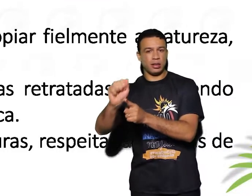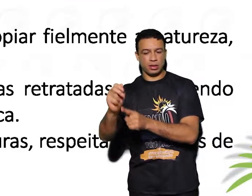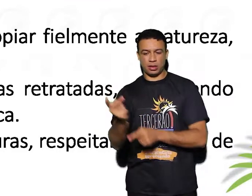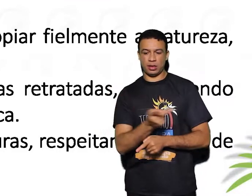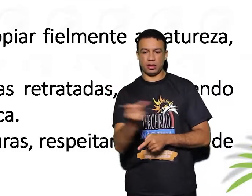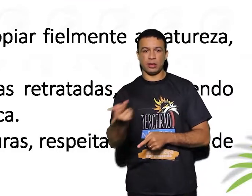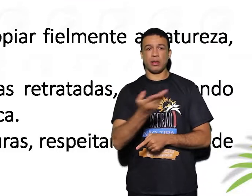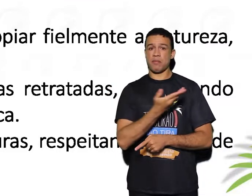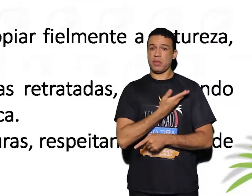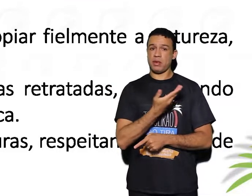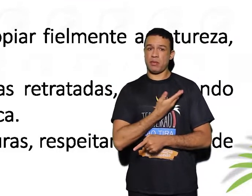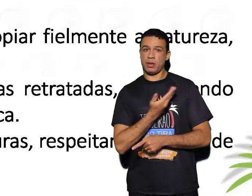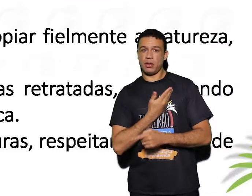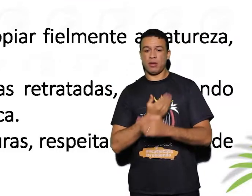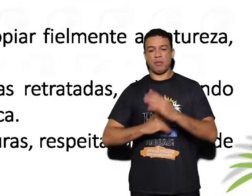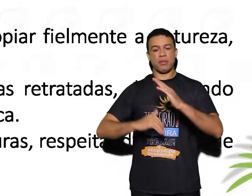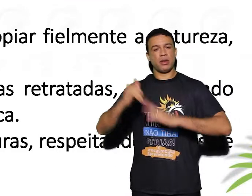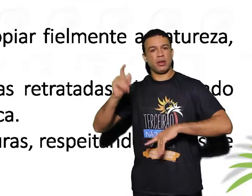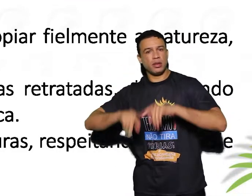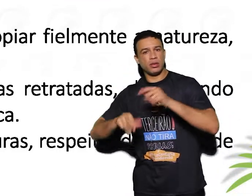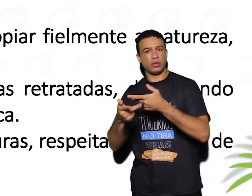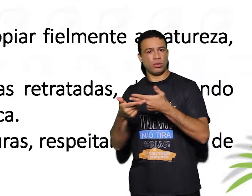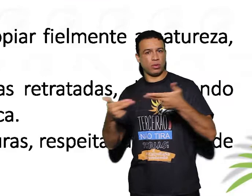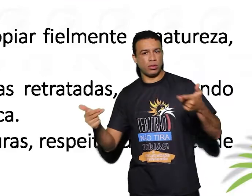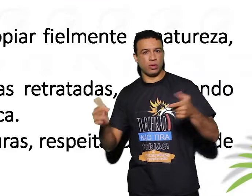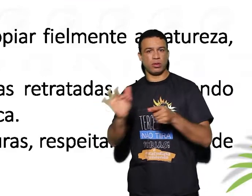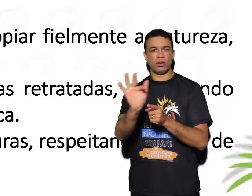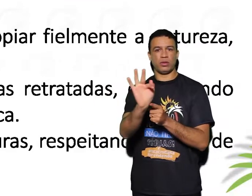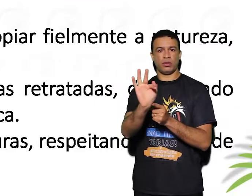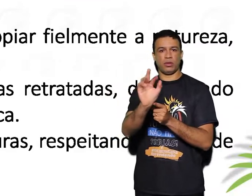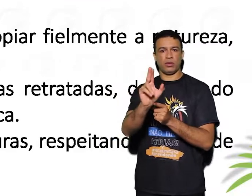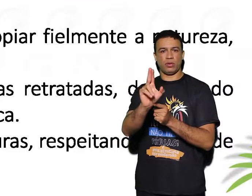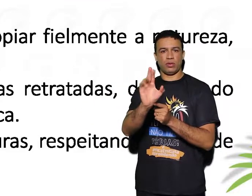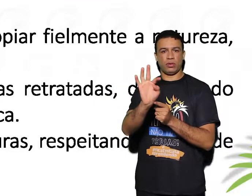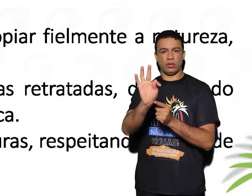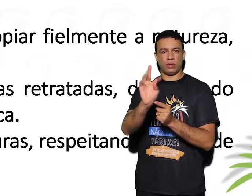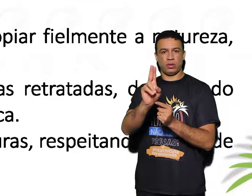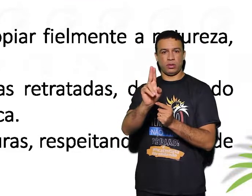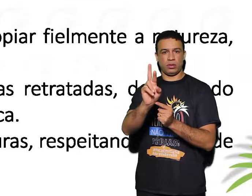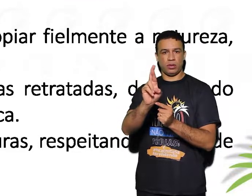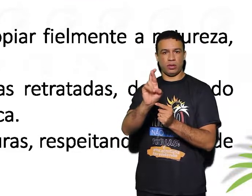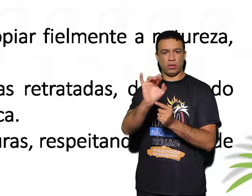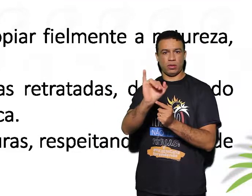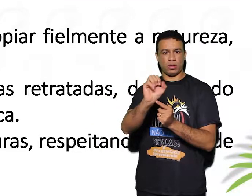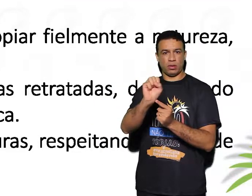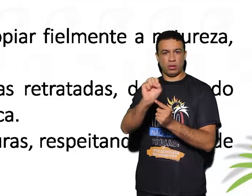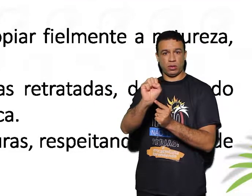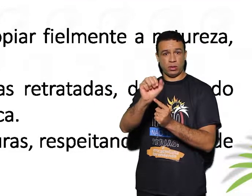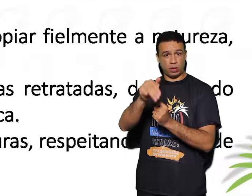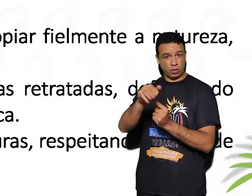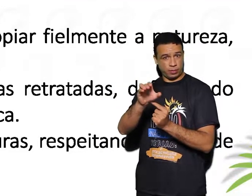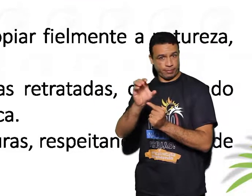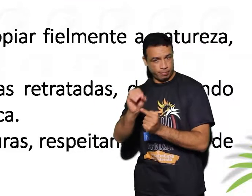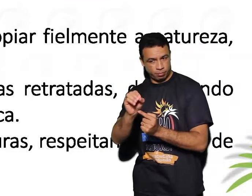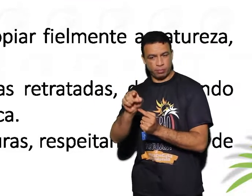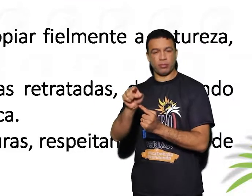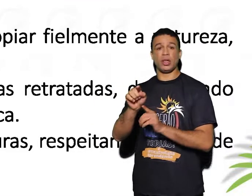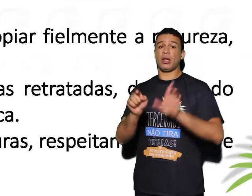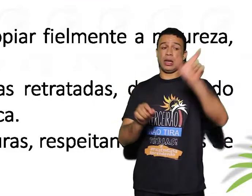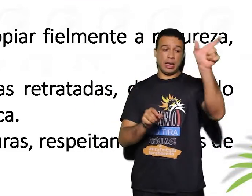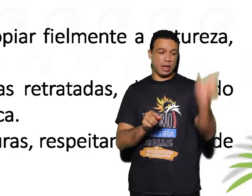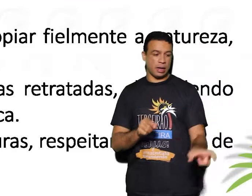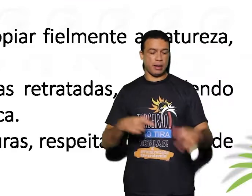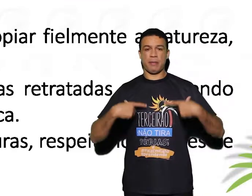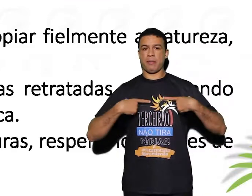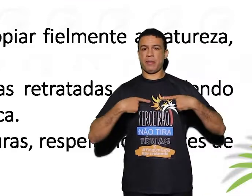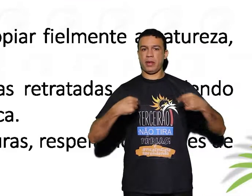material sobre futurismo, entre outras coisas, ao Brasil. Mas Tarsila do Amaral é um dos nomes mais importantes do modernismo brasileiro, justamente por quê? Porque